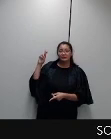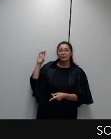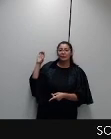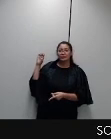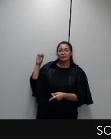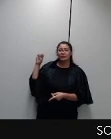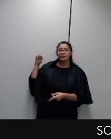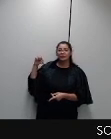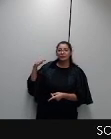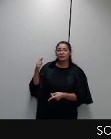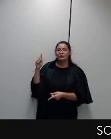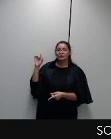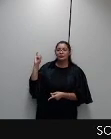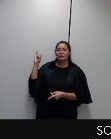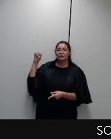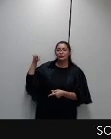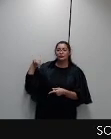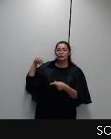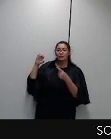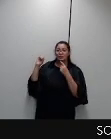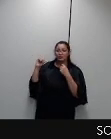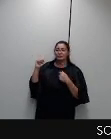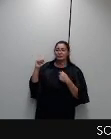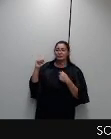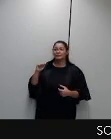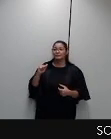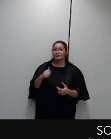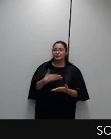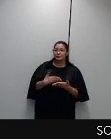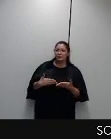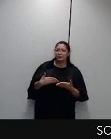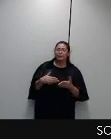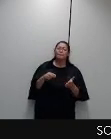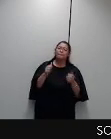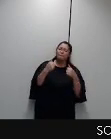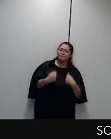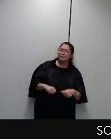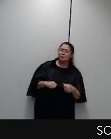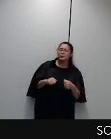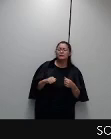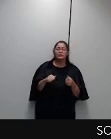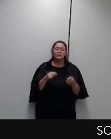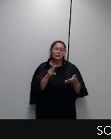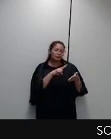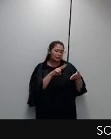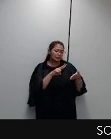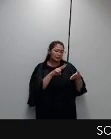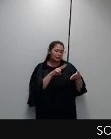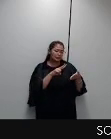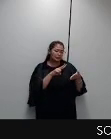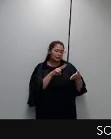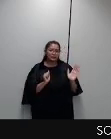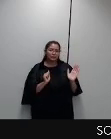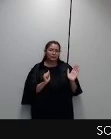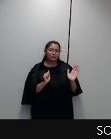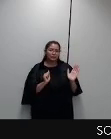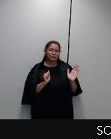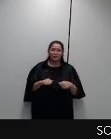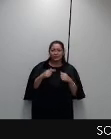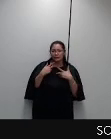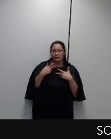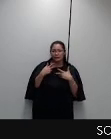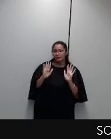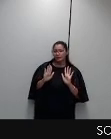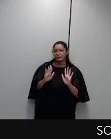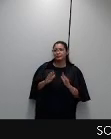mente para saber se posso ler meta mais tarde não então tá bom eu vou